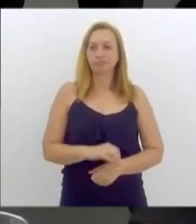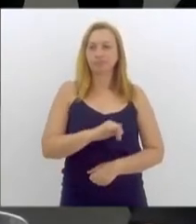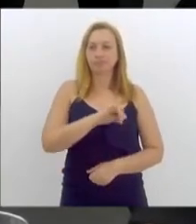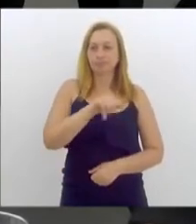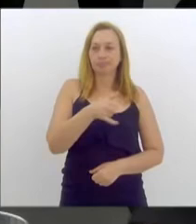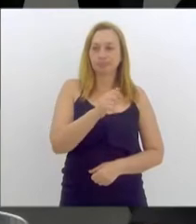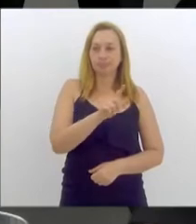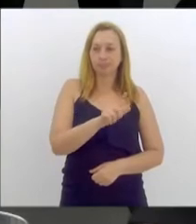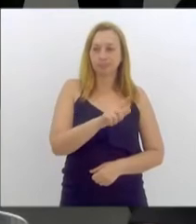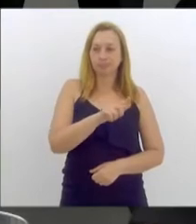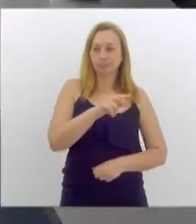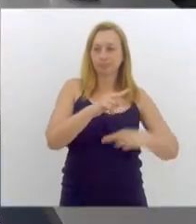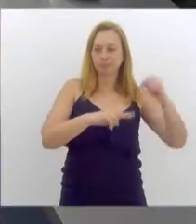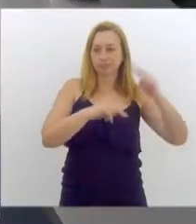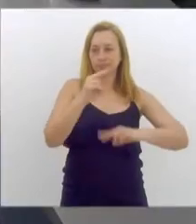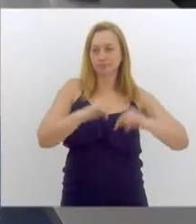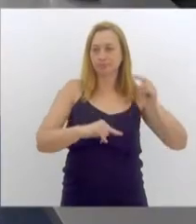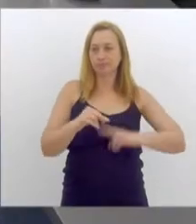junho